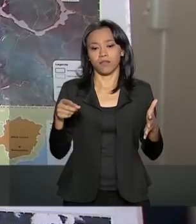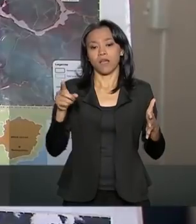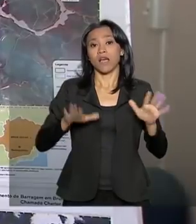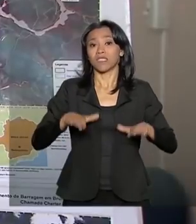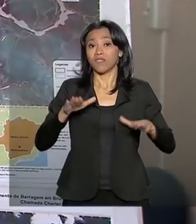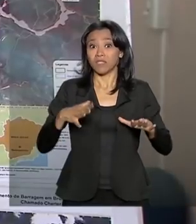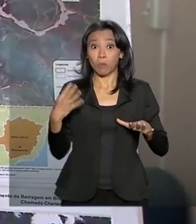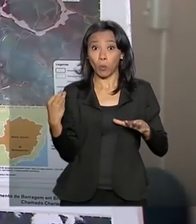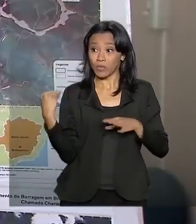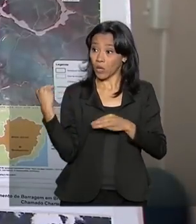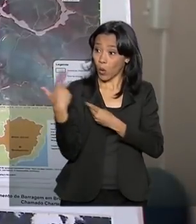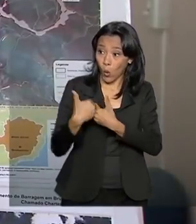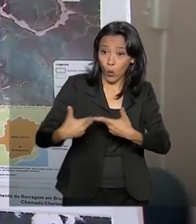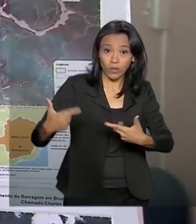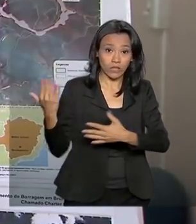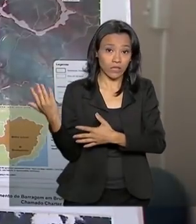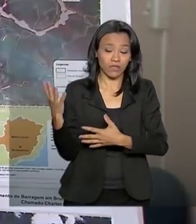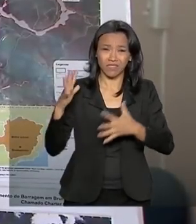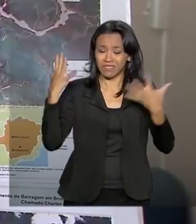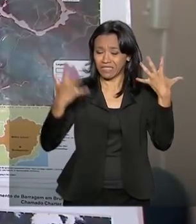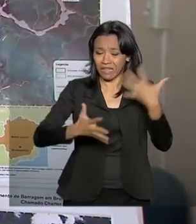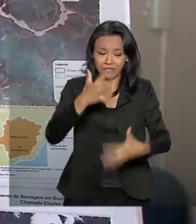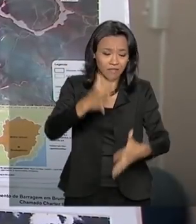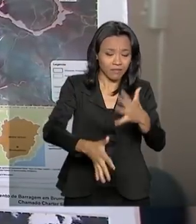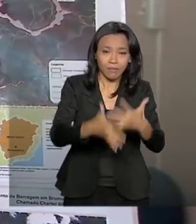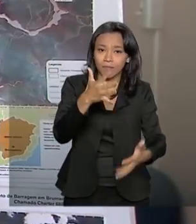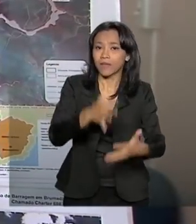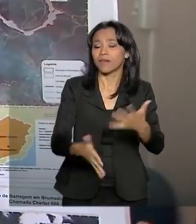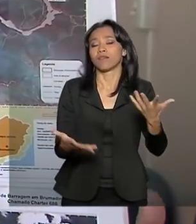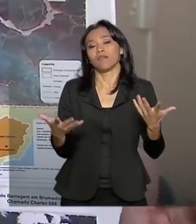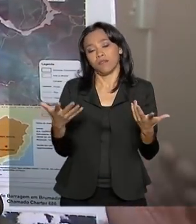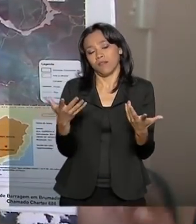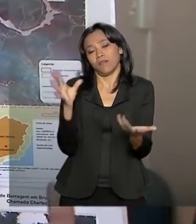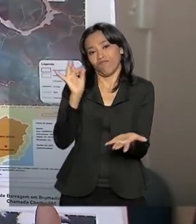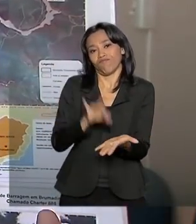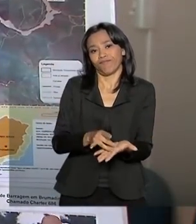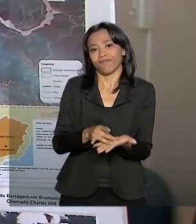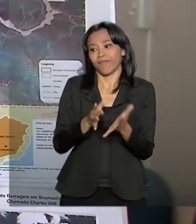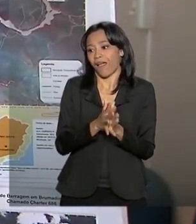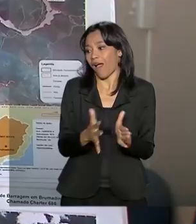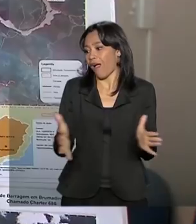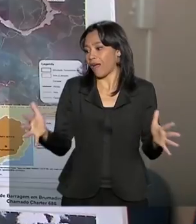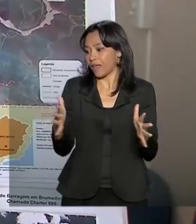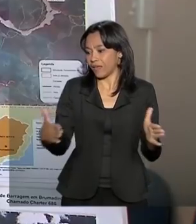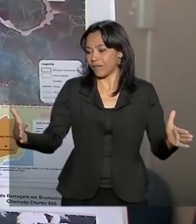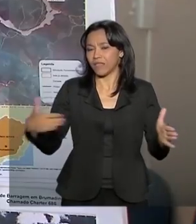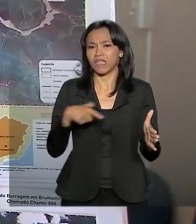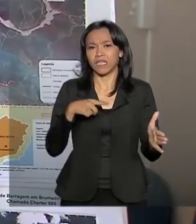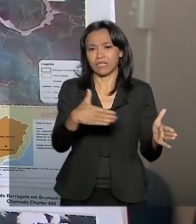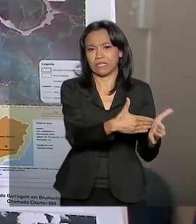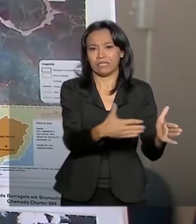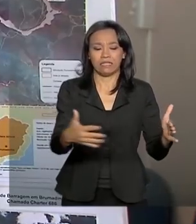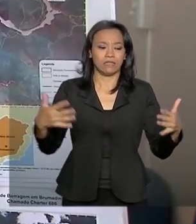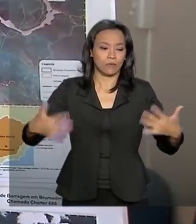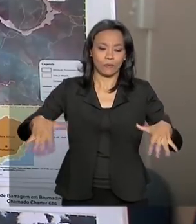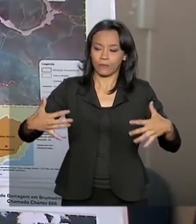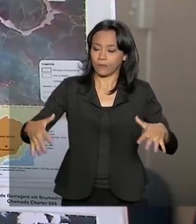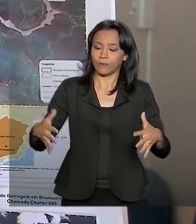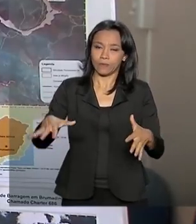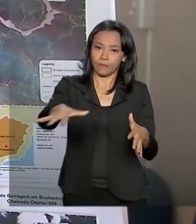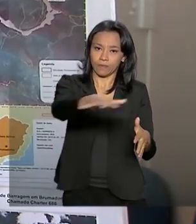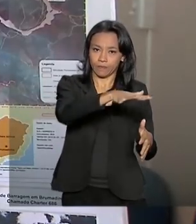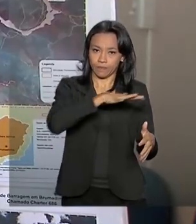tumultua e eu pude constatar em loco que a área realmente ela é muito restrita e pude ver também